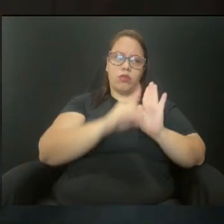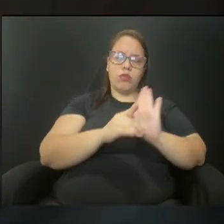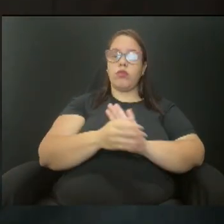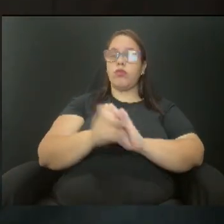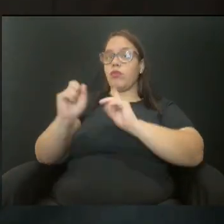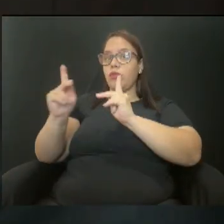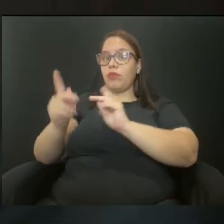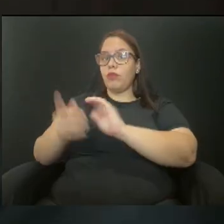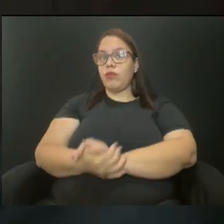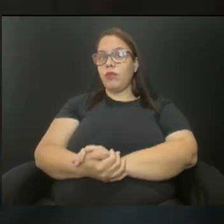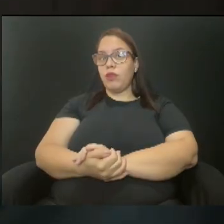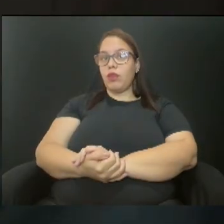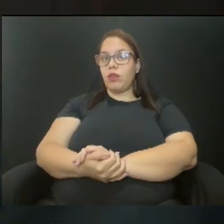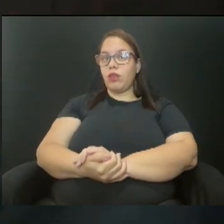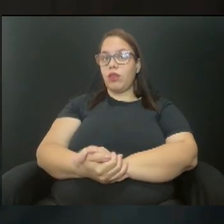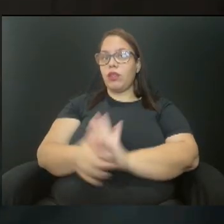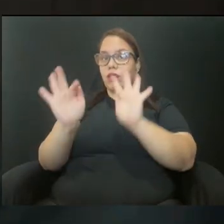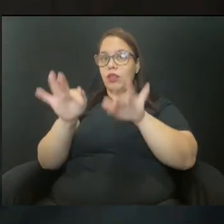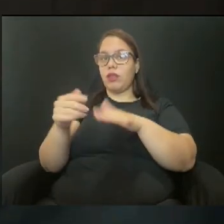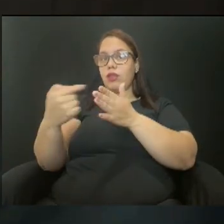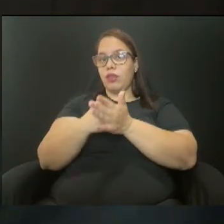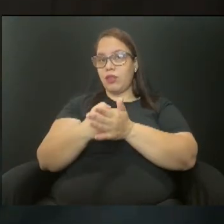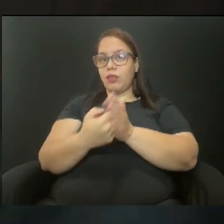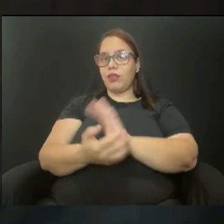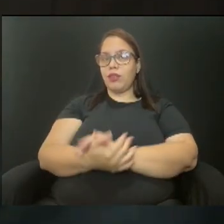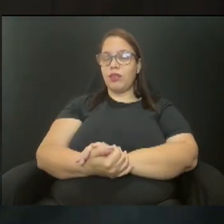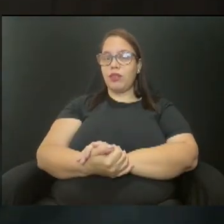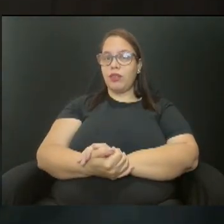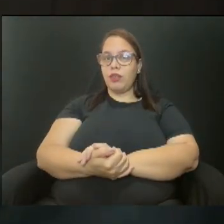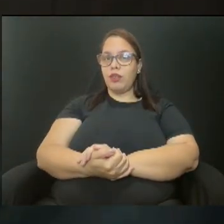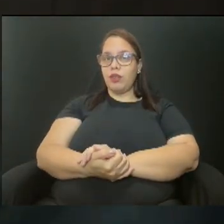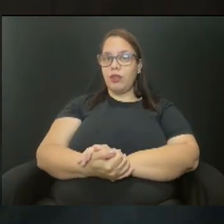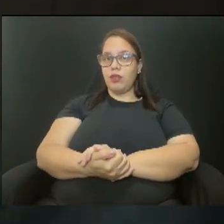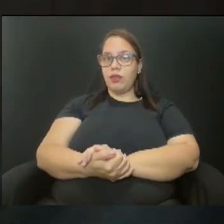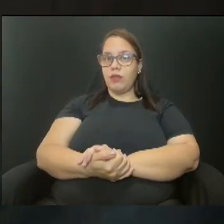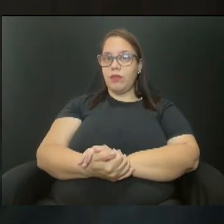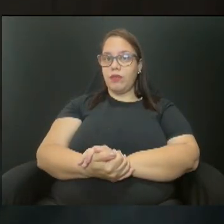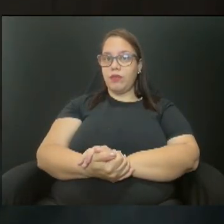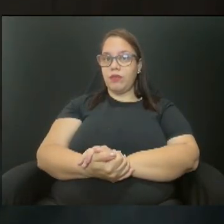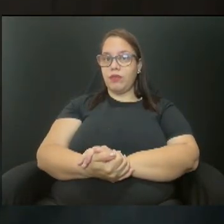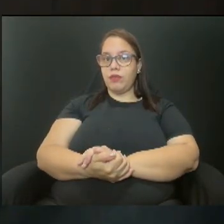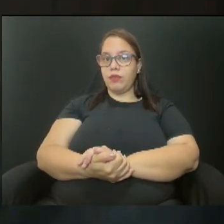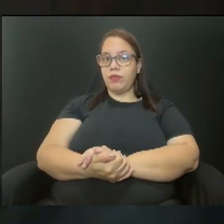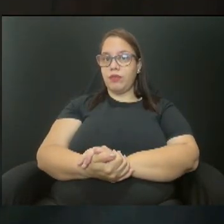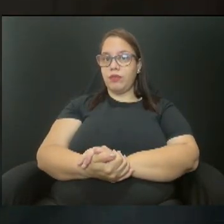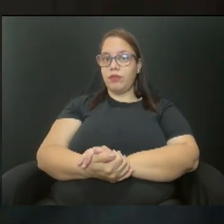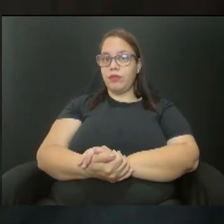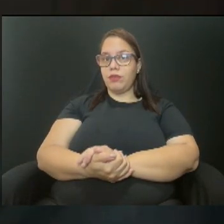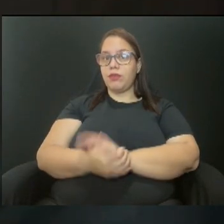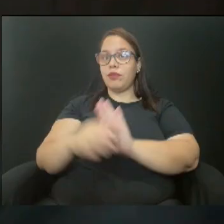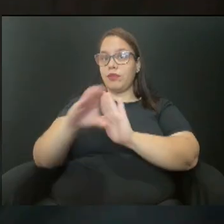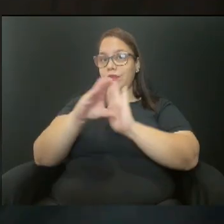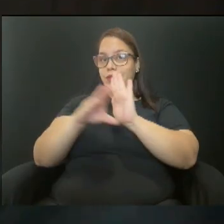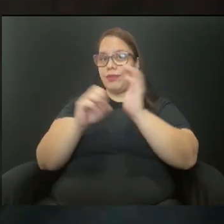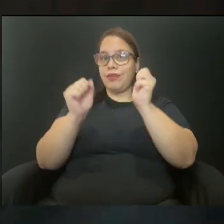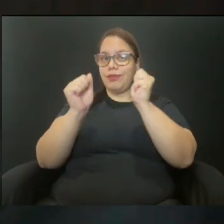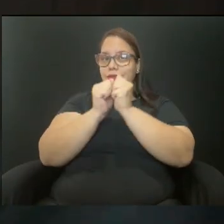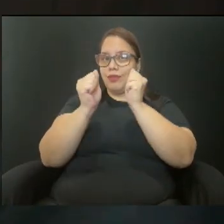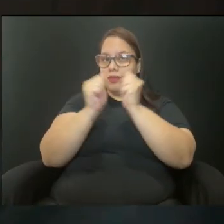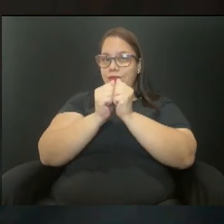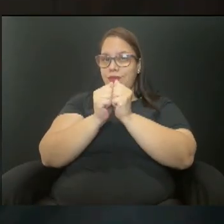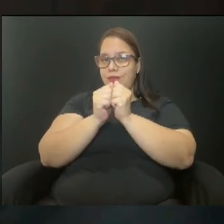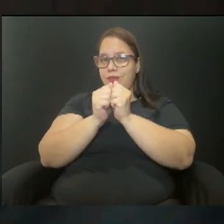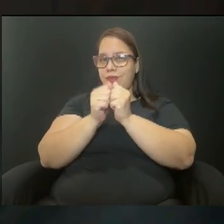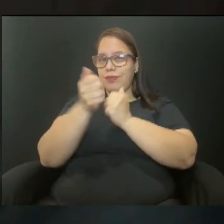uma última participação no Estúdio Câmara de hoje. Você faz aqui o programa junto com a gente e quem participa agora é